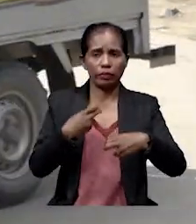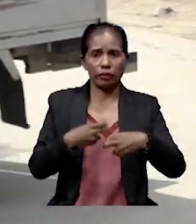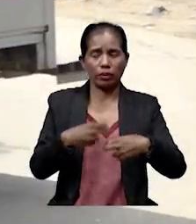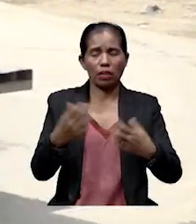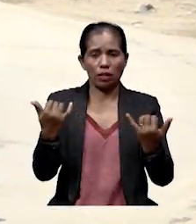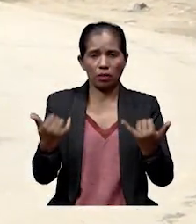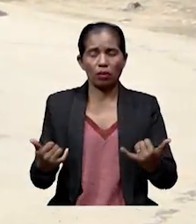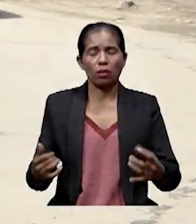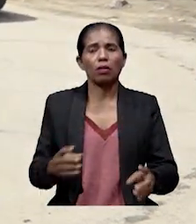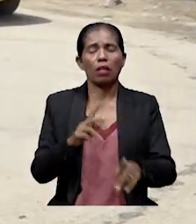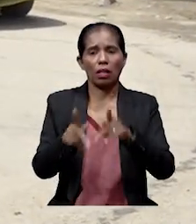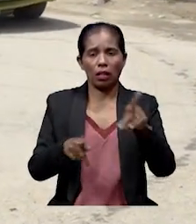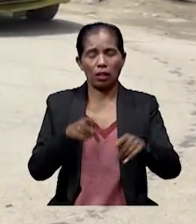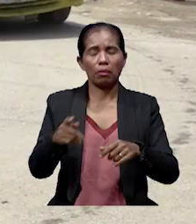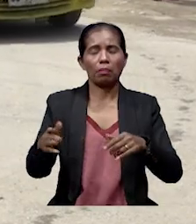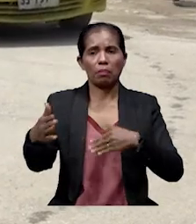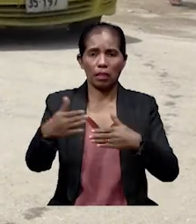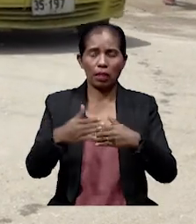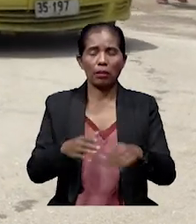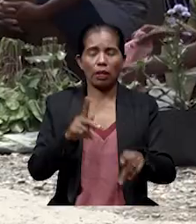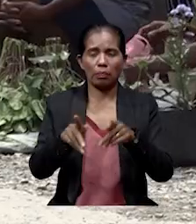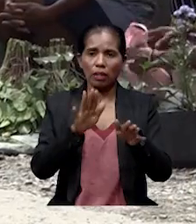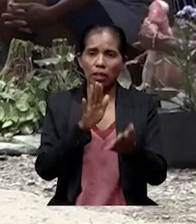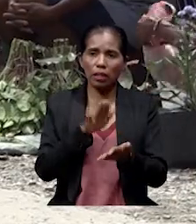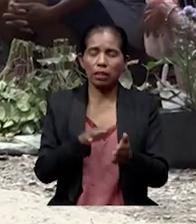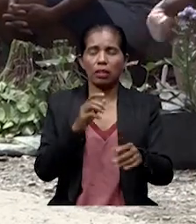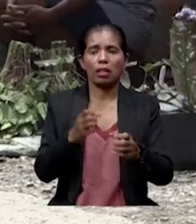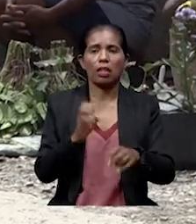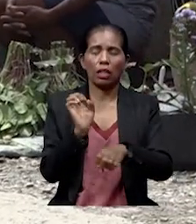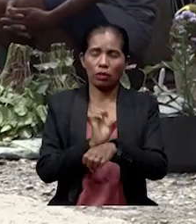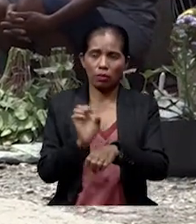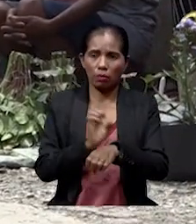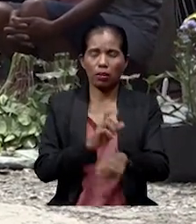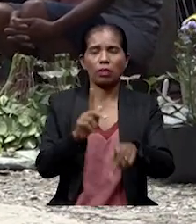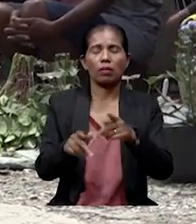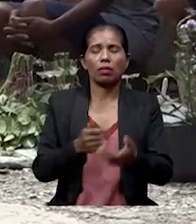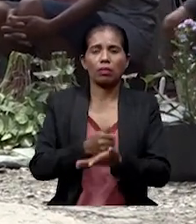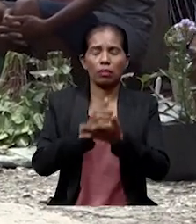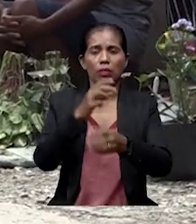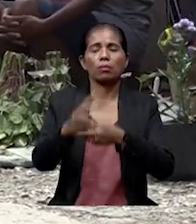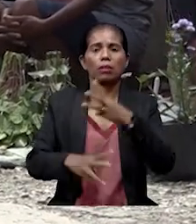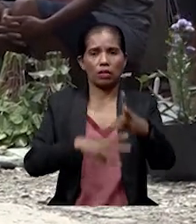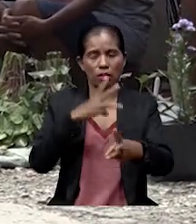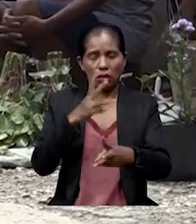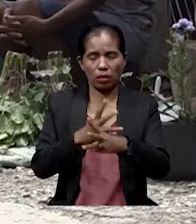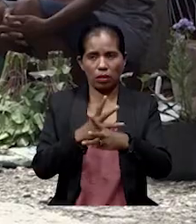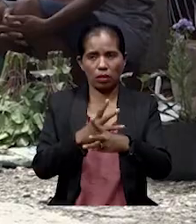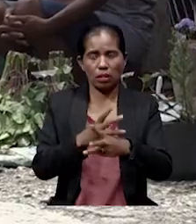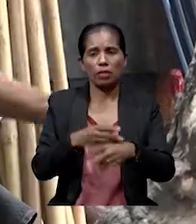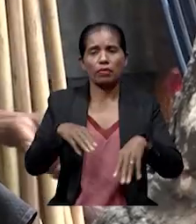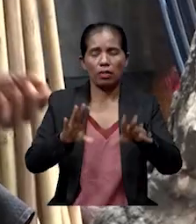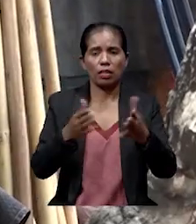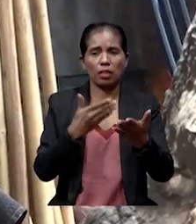afeta makash, ba povo kiksira, crise economia, social no humanitário mundial, nebe implica folin sasan